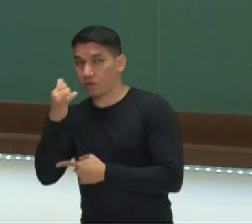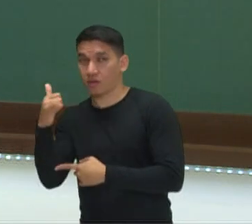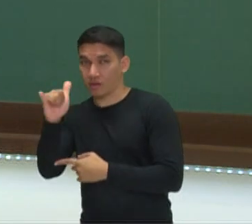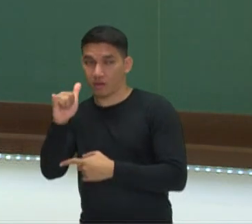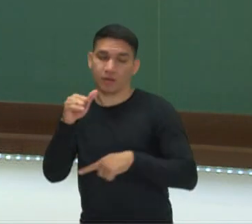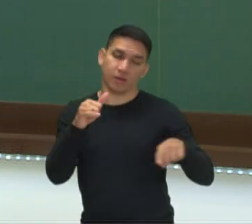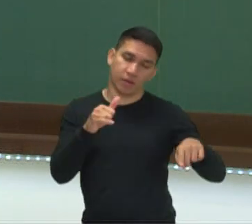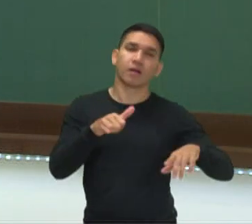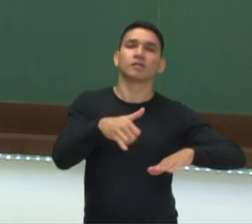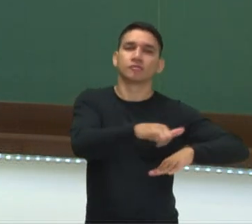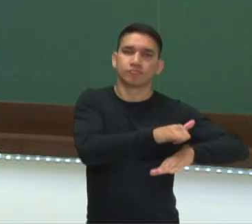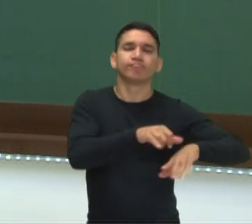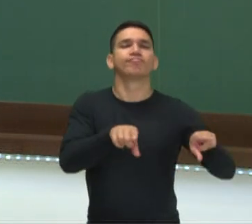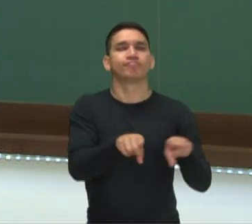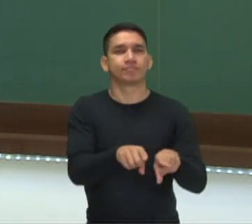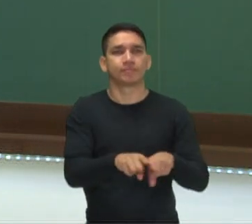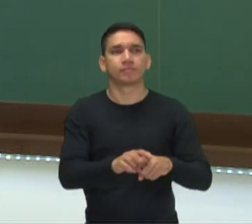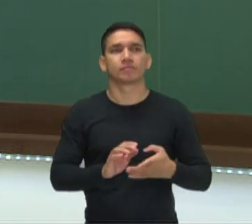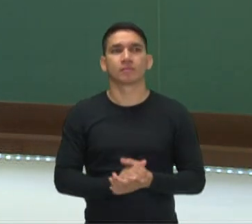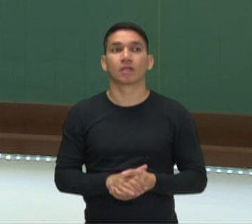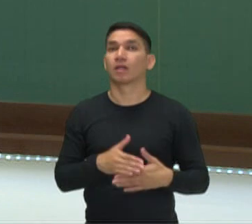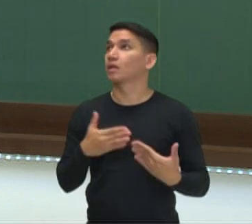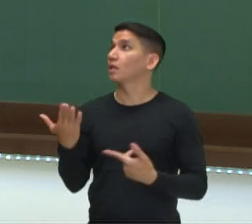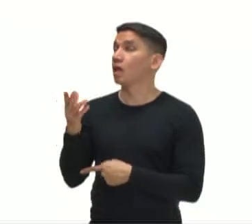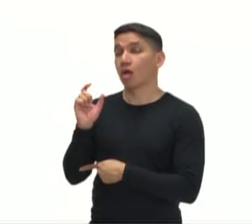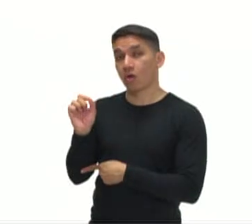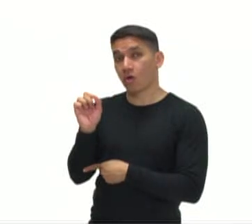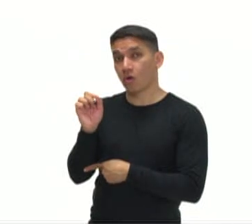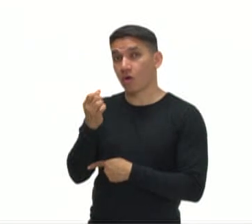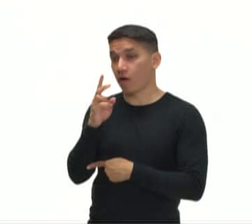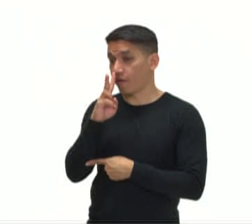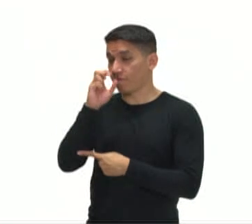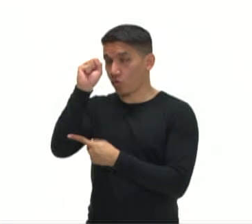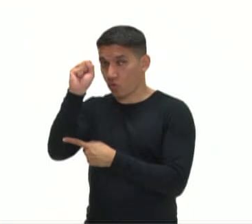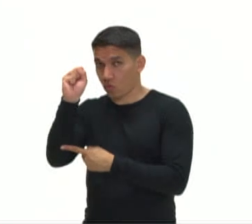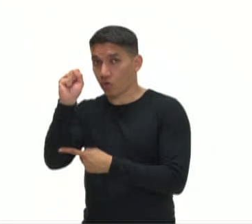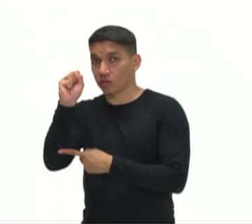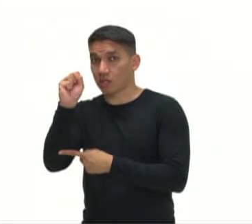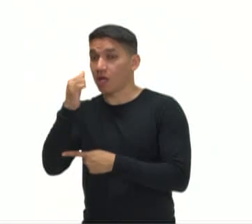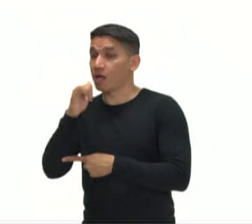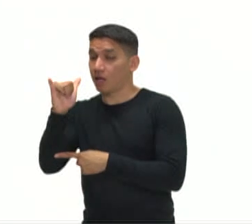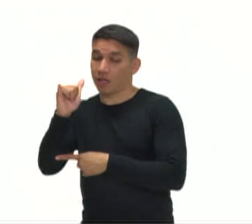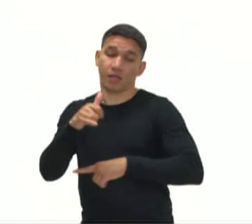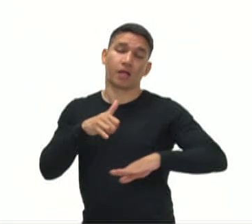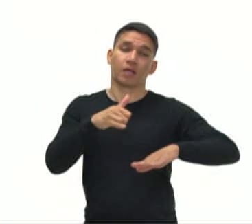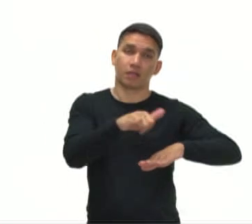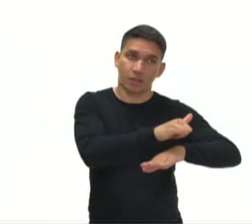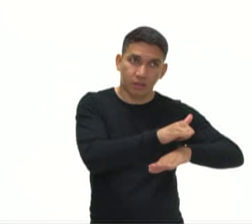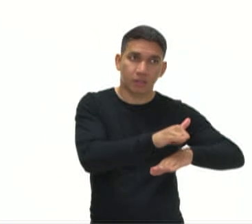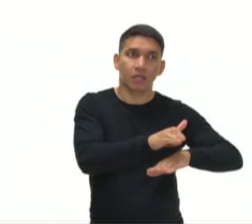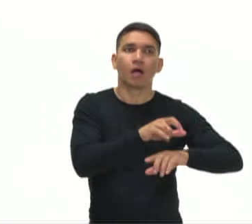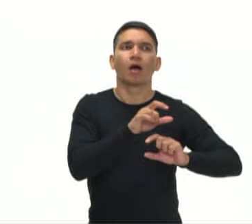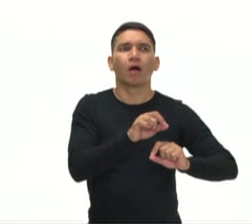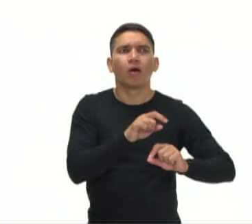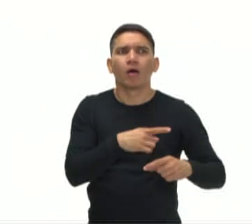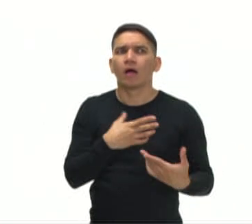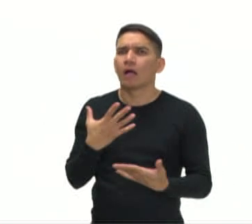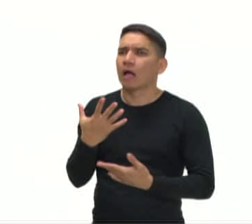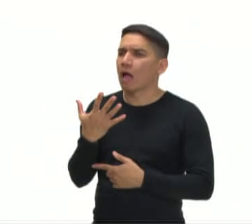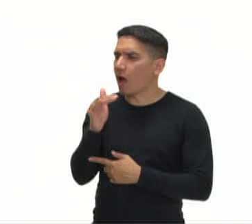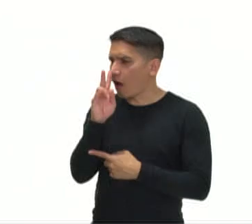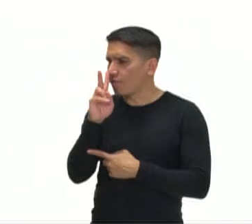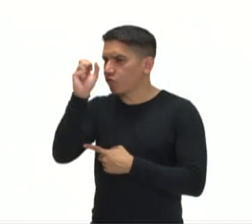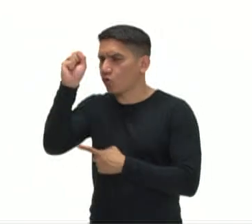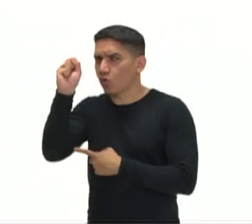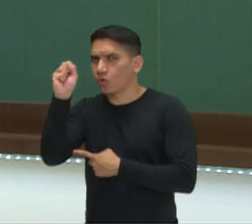ok? E alta corrente elétrica, baixa resistência elétrica. Conclusão que a gente pode fazer é que alta potência